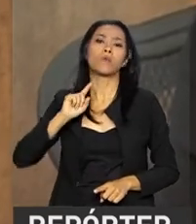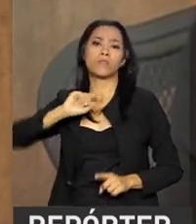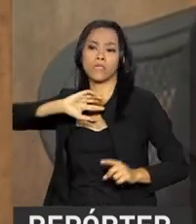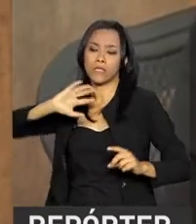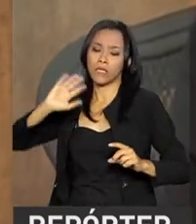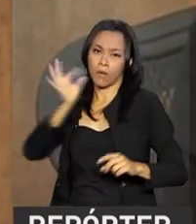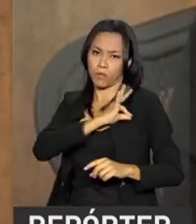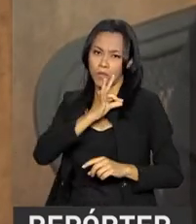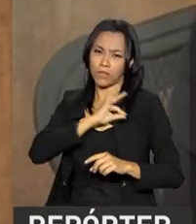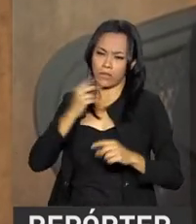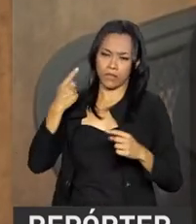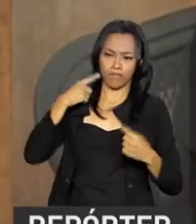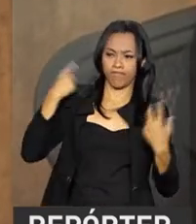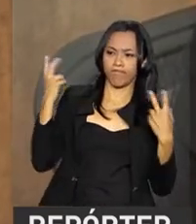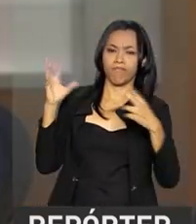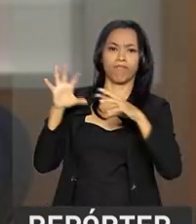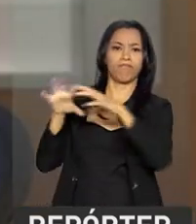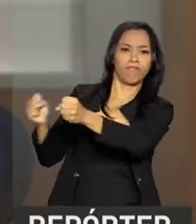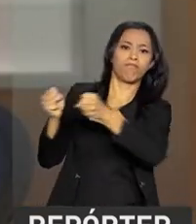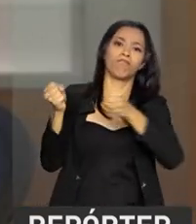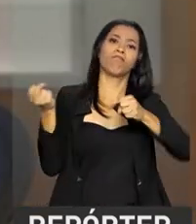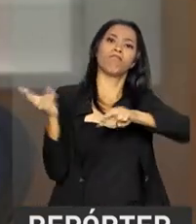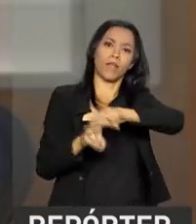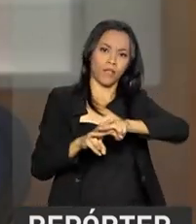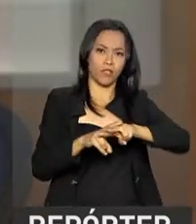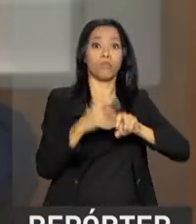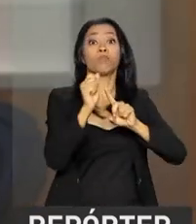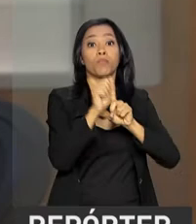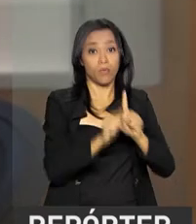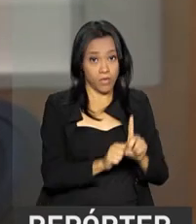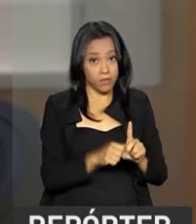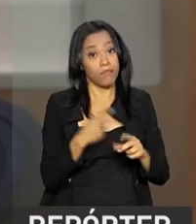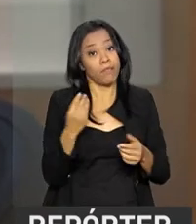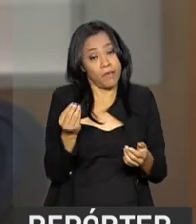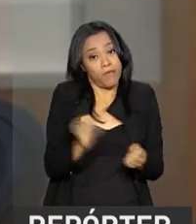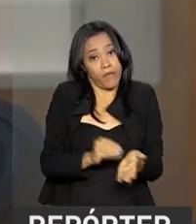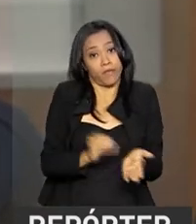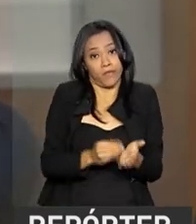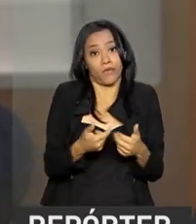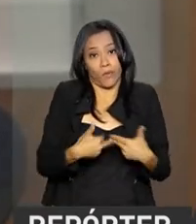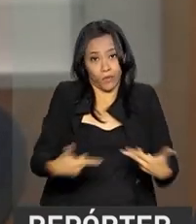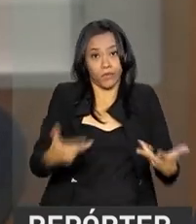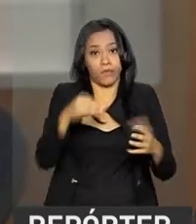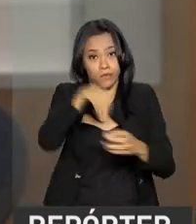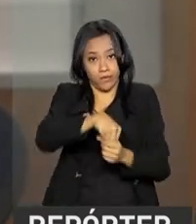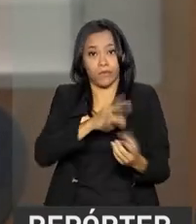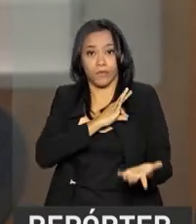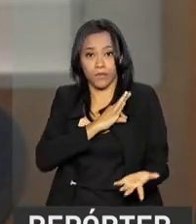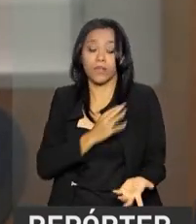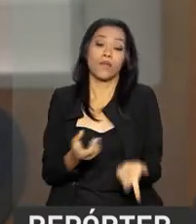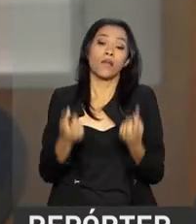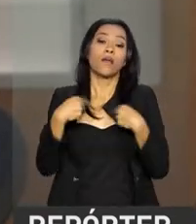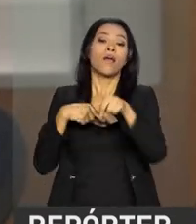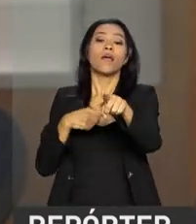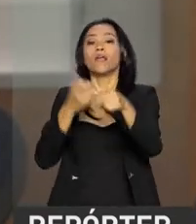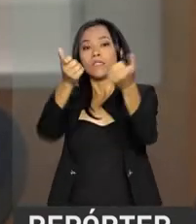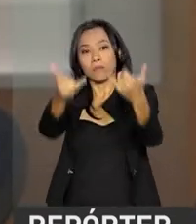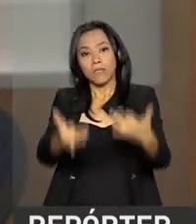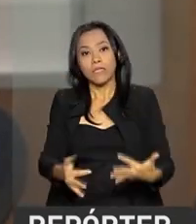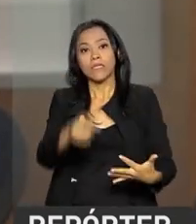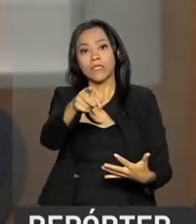mesmo com a escassez de recursos para o porta voz do comando militar do leste a integração entre as forças de segurança